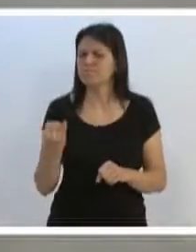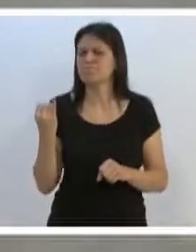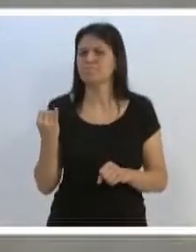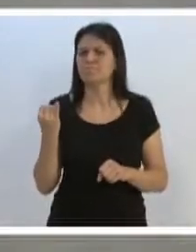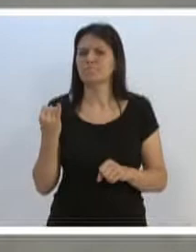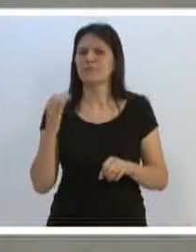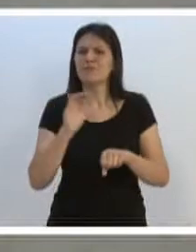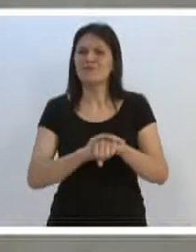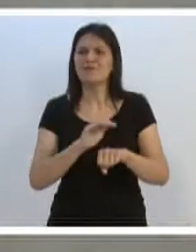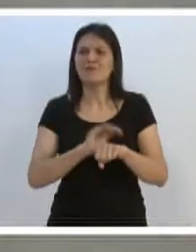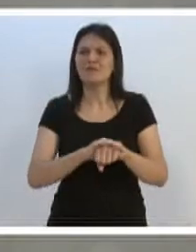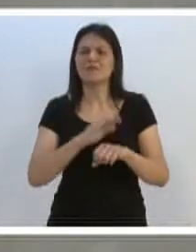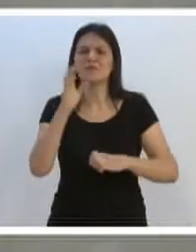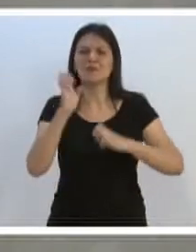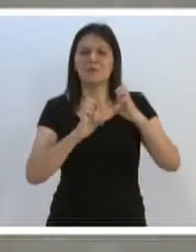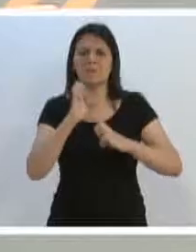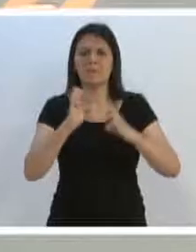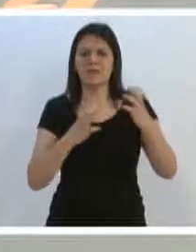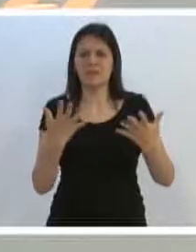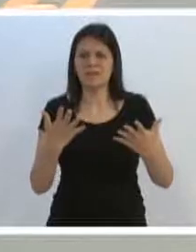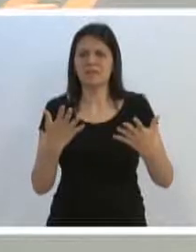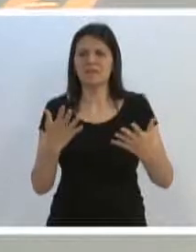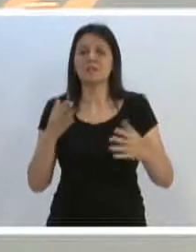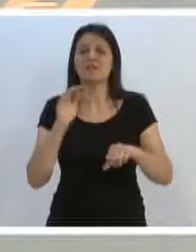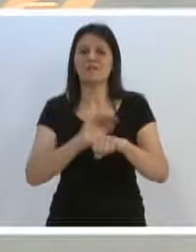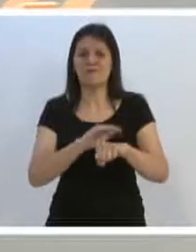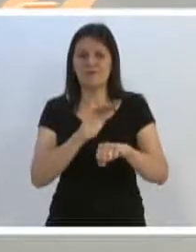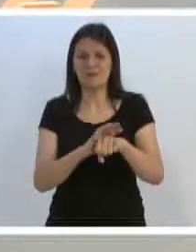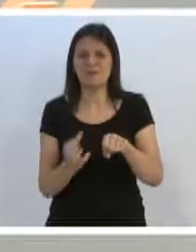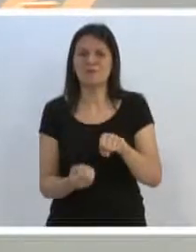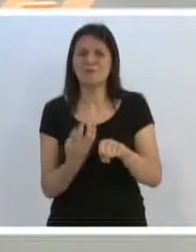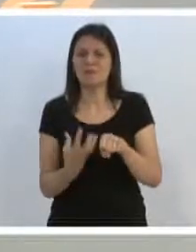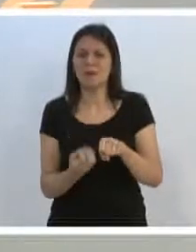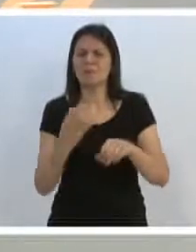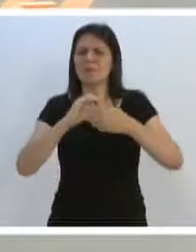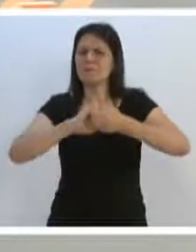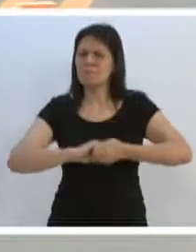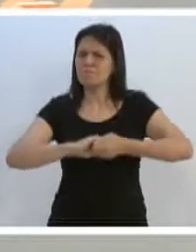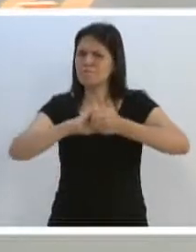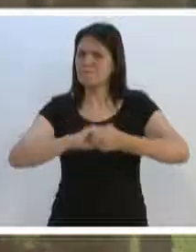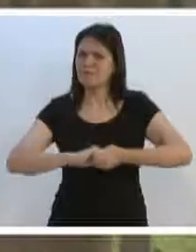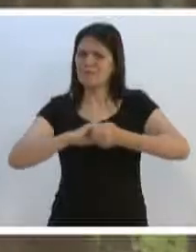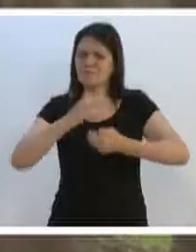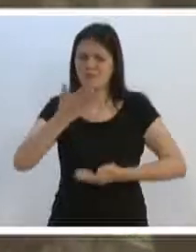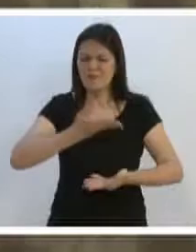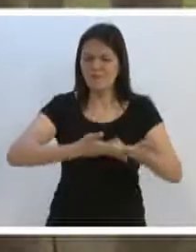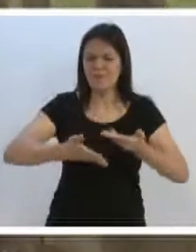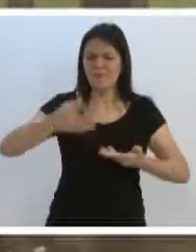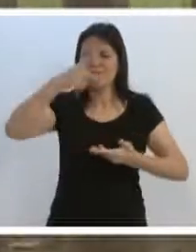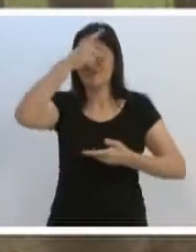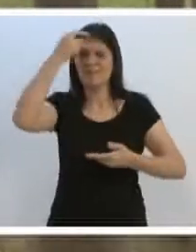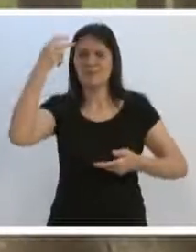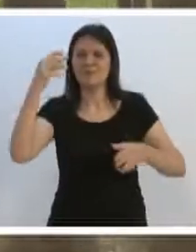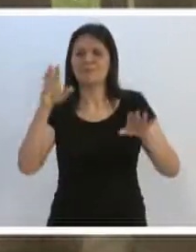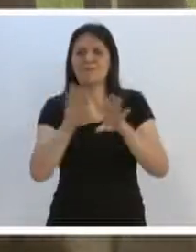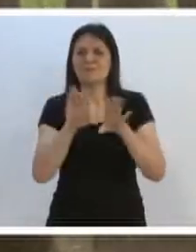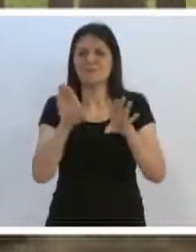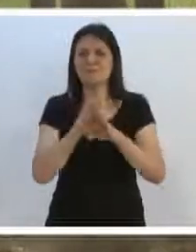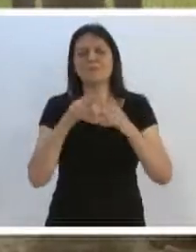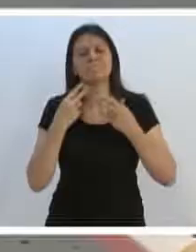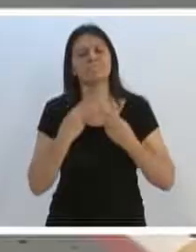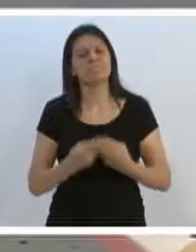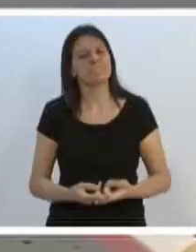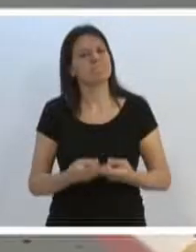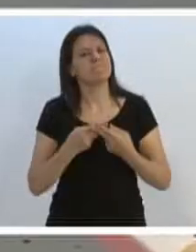empresa Freedom e também pelo SAMAI. Parabéns ao envolvimento do executivo e também paciência que